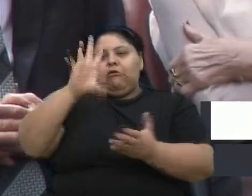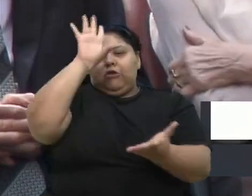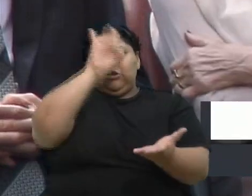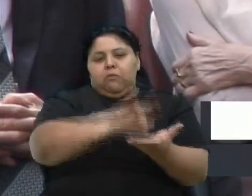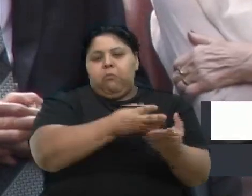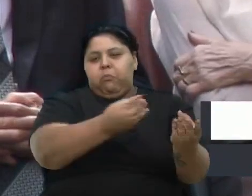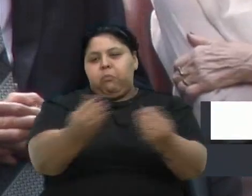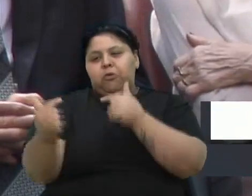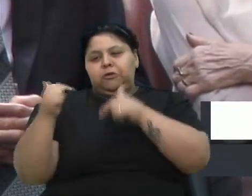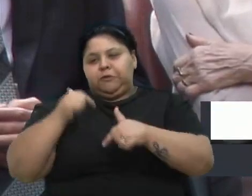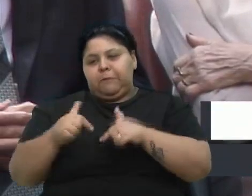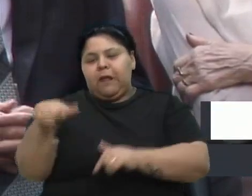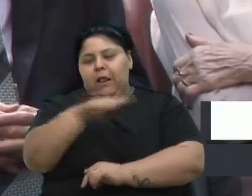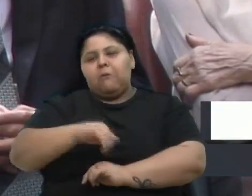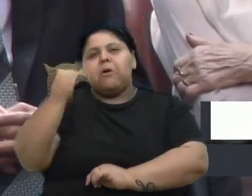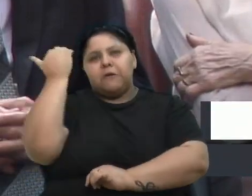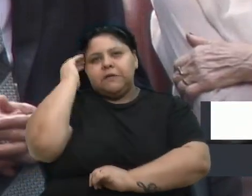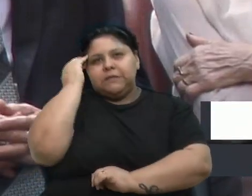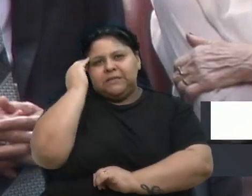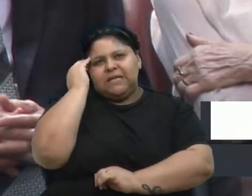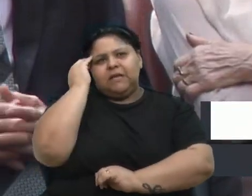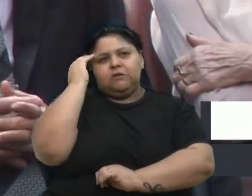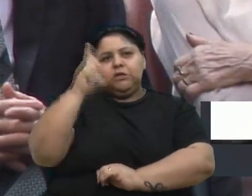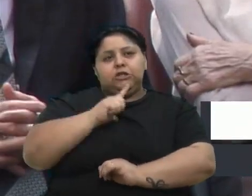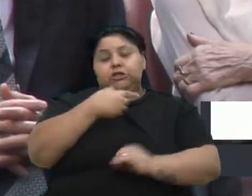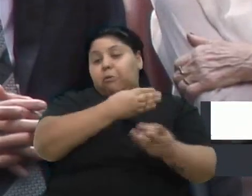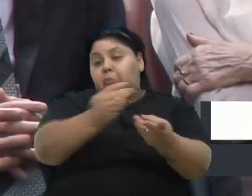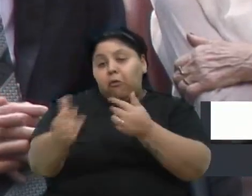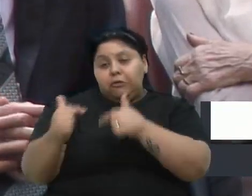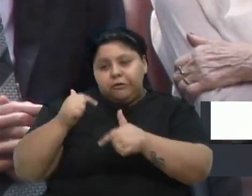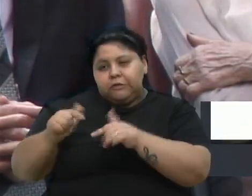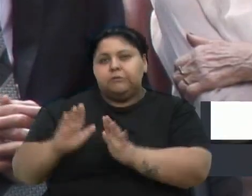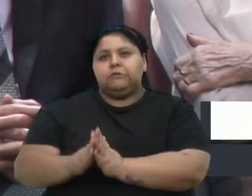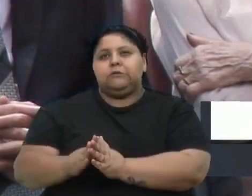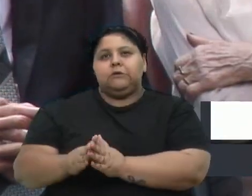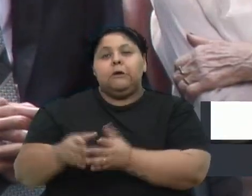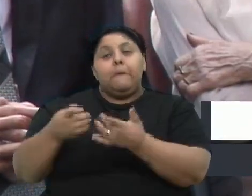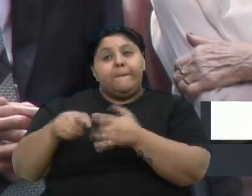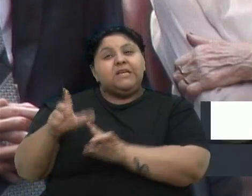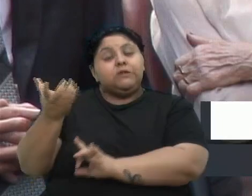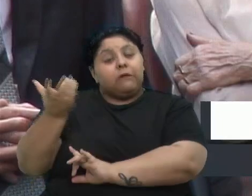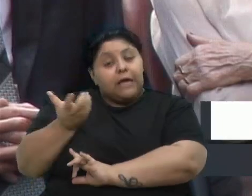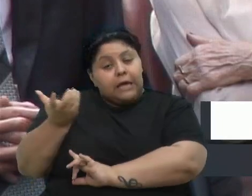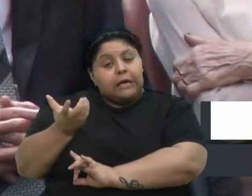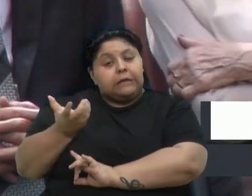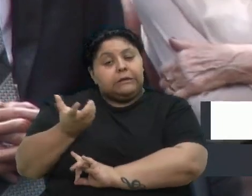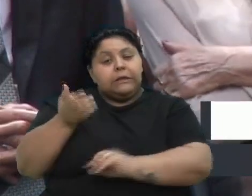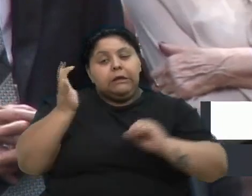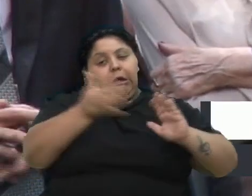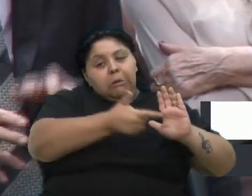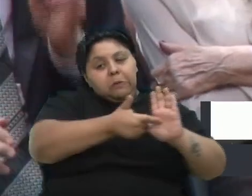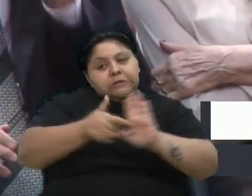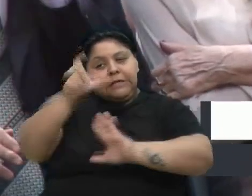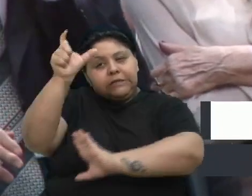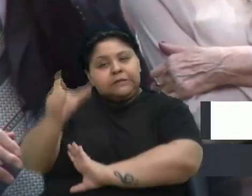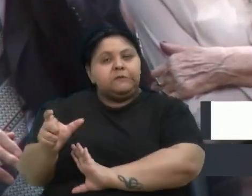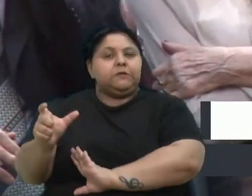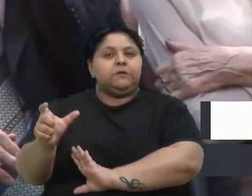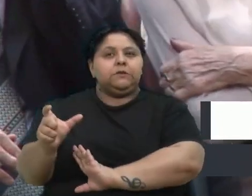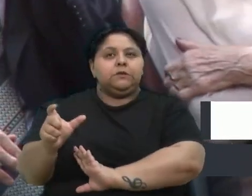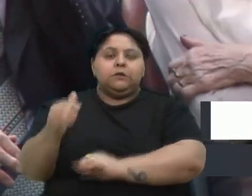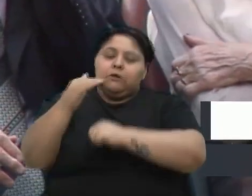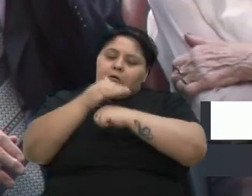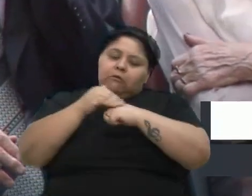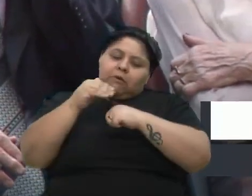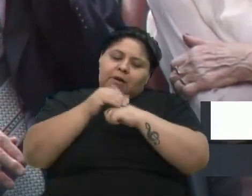sobrecarregado. Eu entendo que estava muito sobrecarregado, que era muita gente ligando. Mas eu quero ilustrar essas pessoas, um carinho